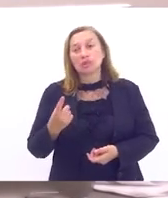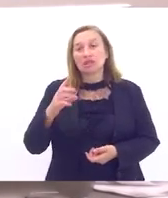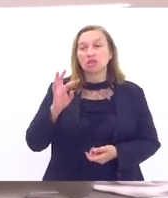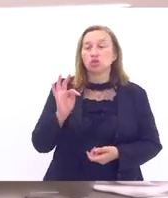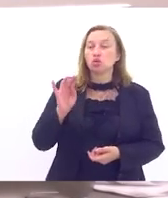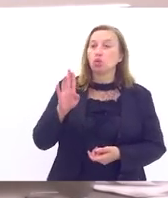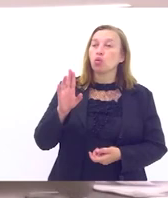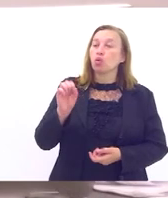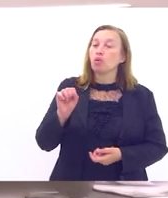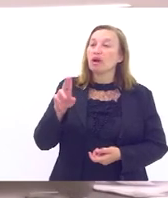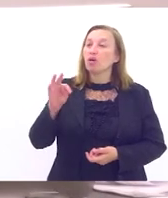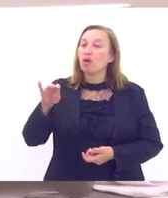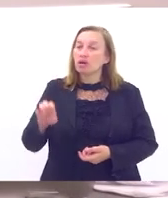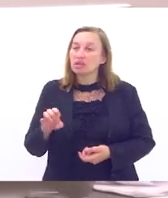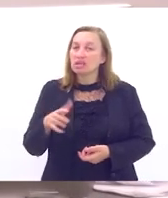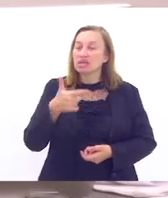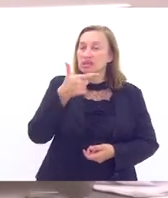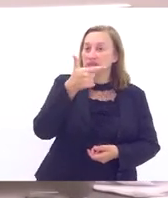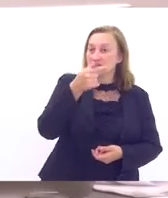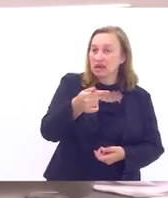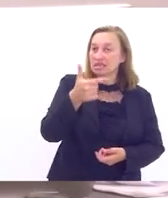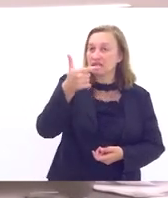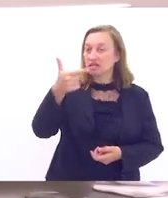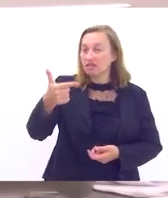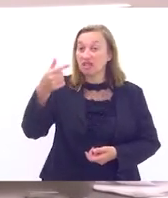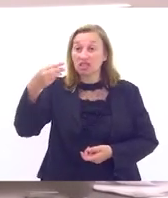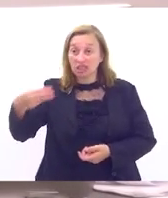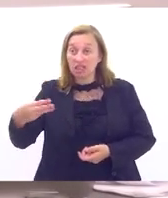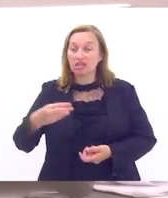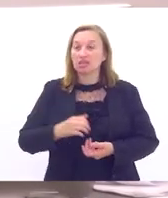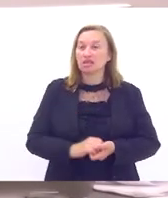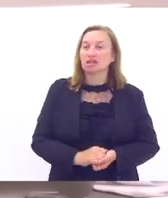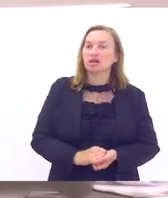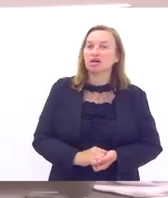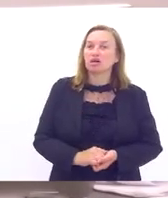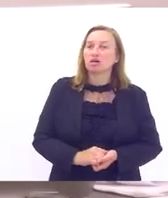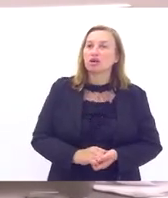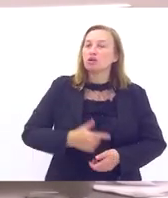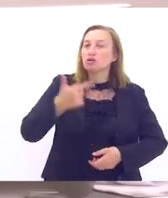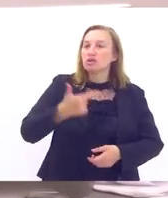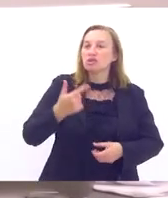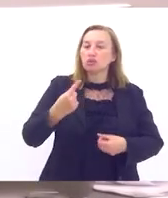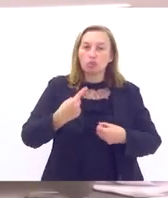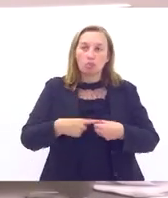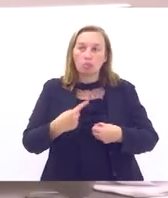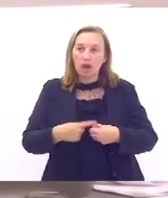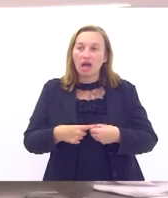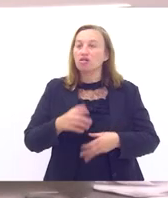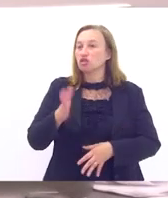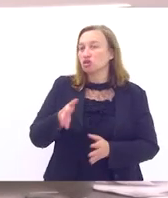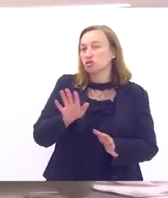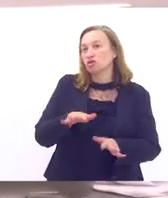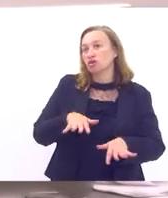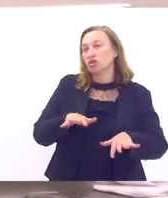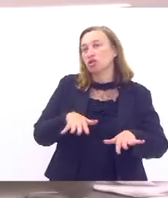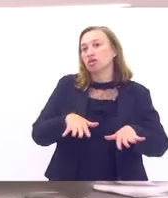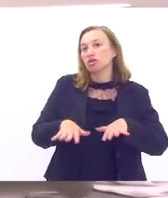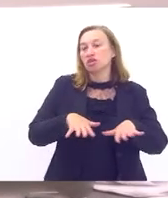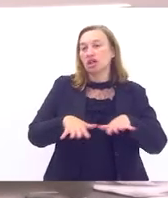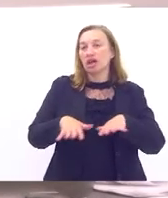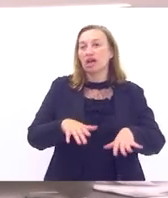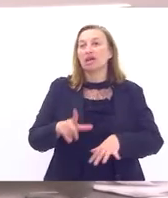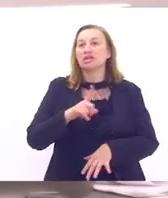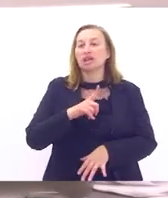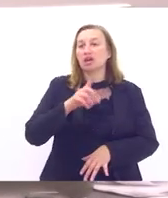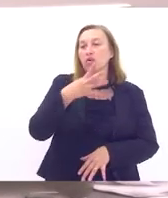de 723, enquanto o segundo bairro, Jacaré, tem uma taxa de incidência